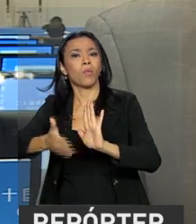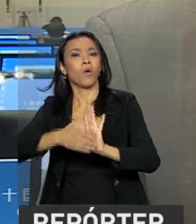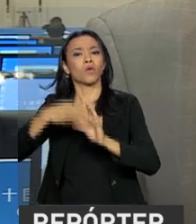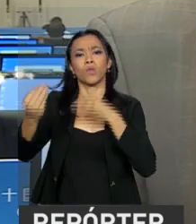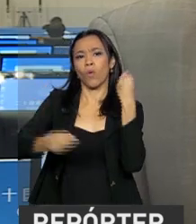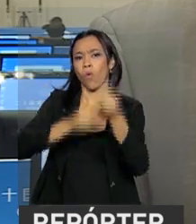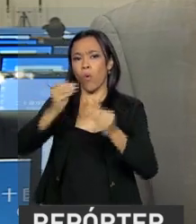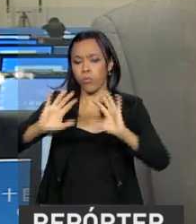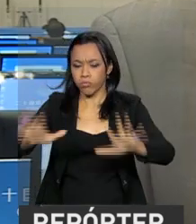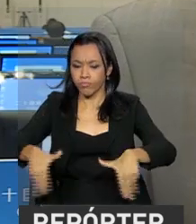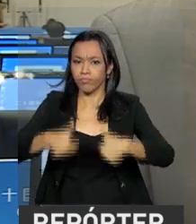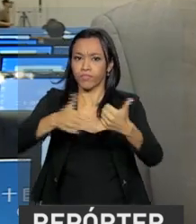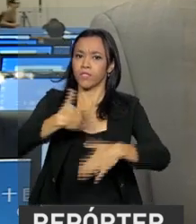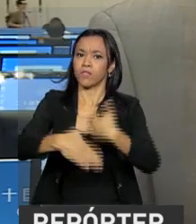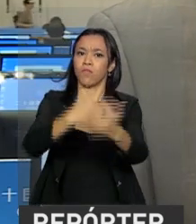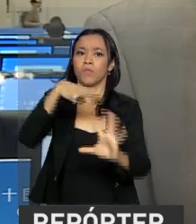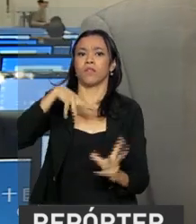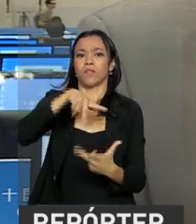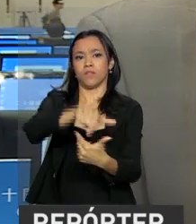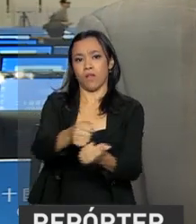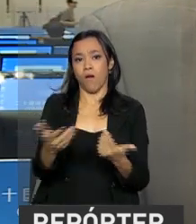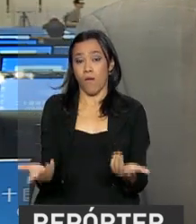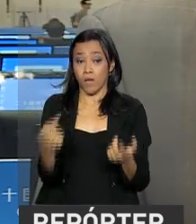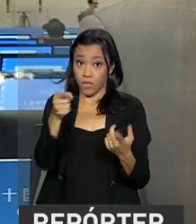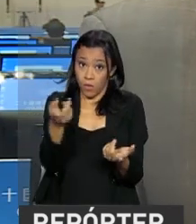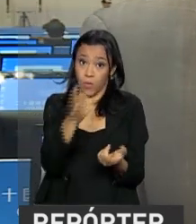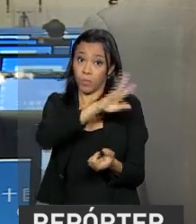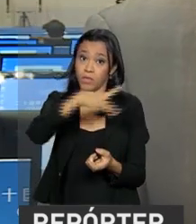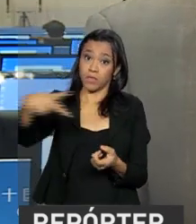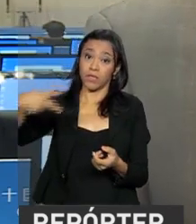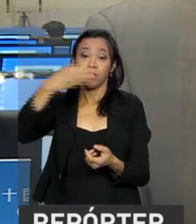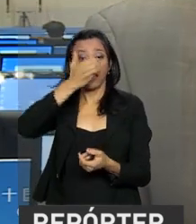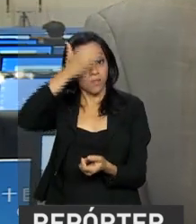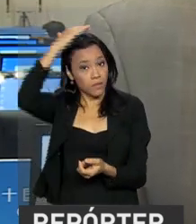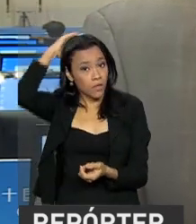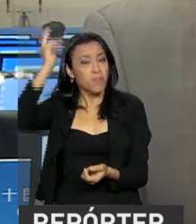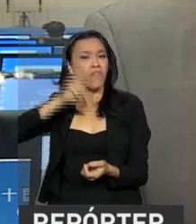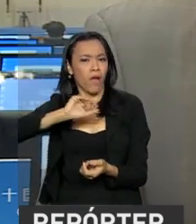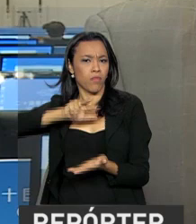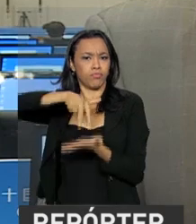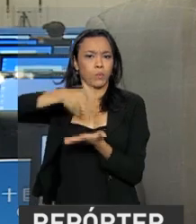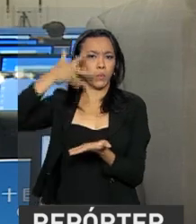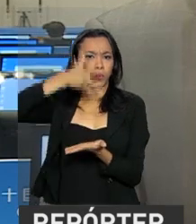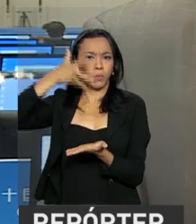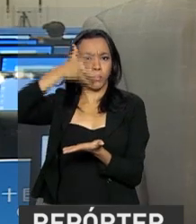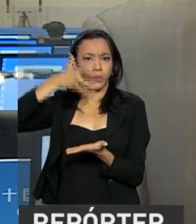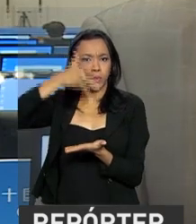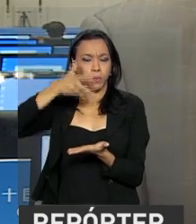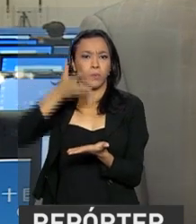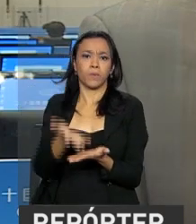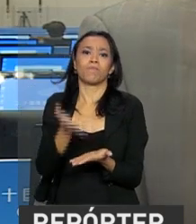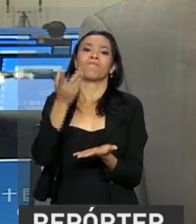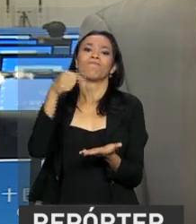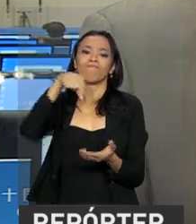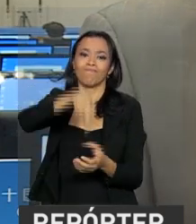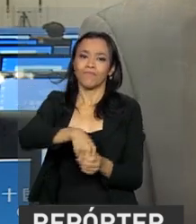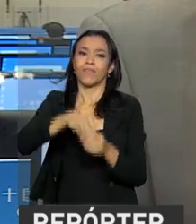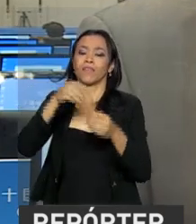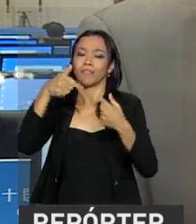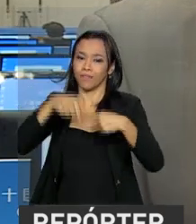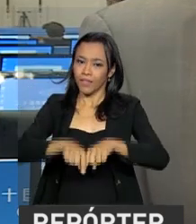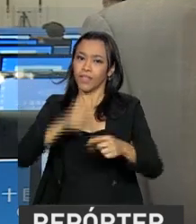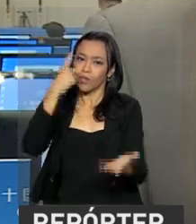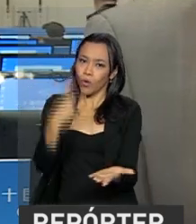desenvolvimento internacional o presidente Michel Temer deve discursar na quarta sessão de de trabalho da Cúpula